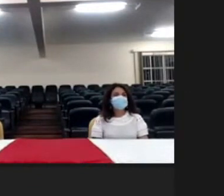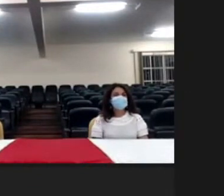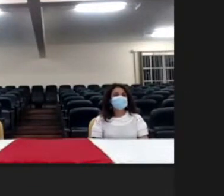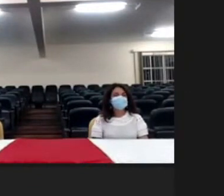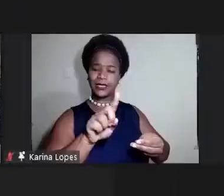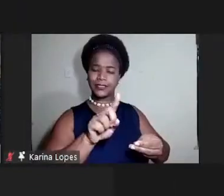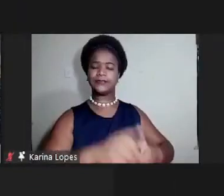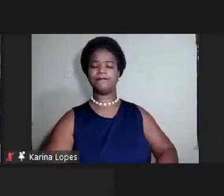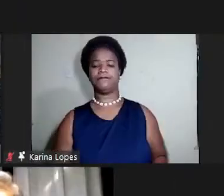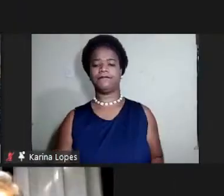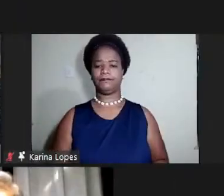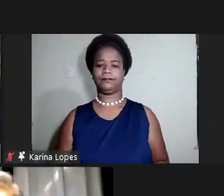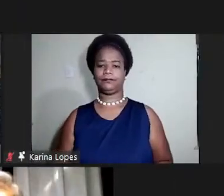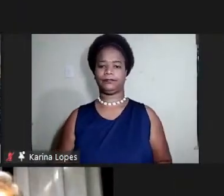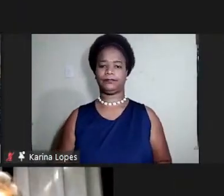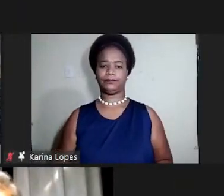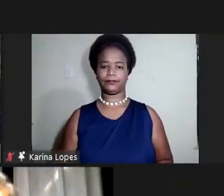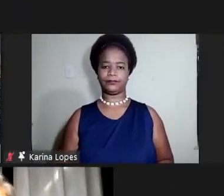Teixeira.